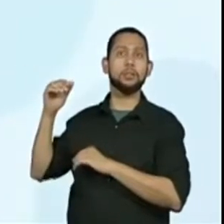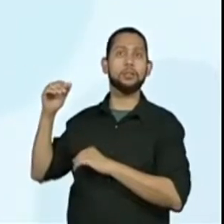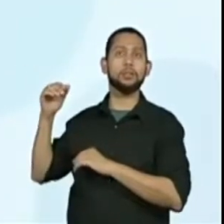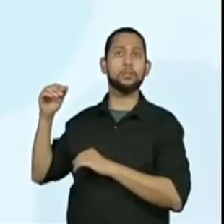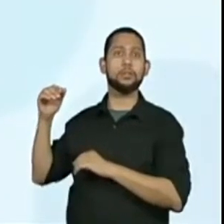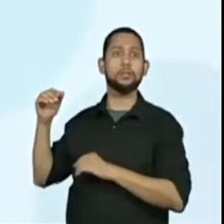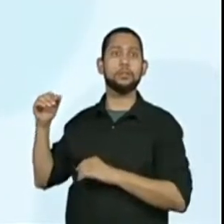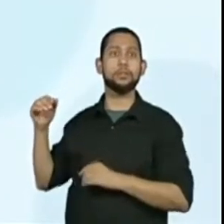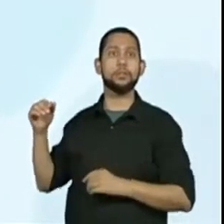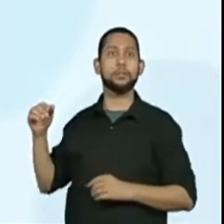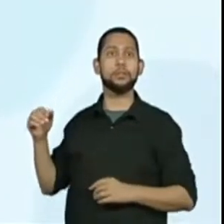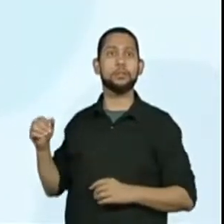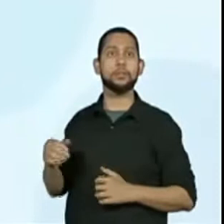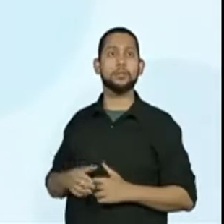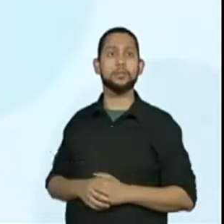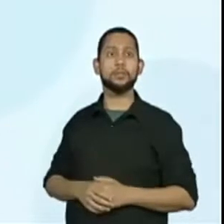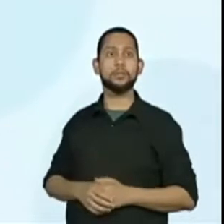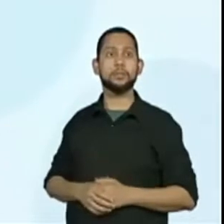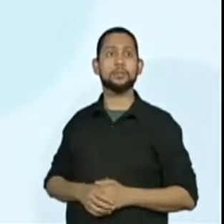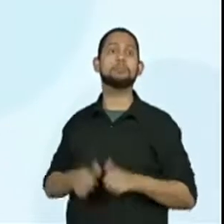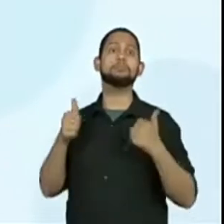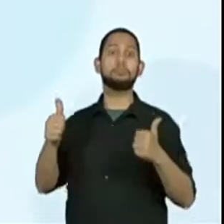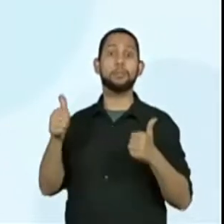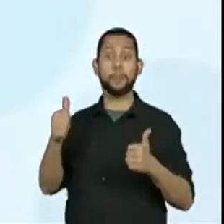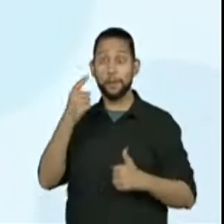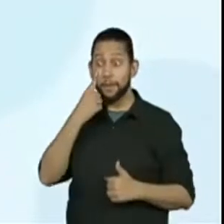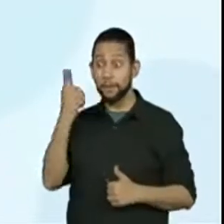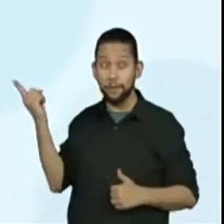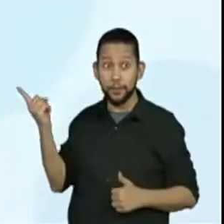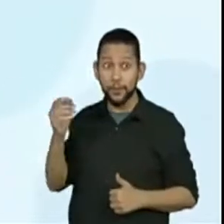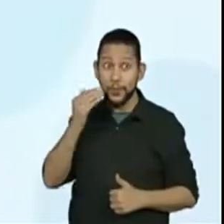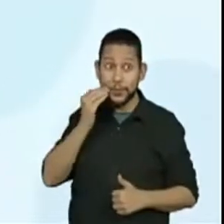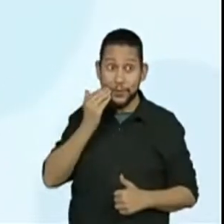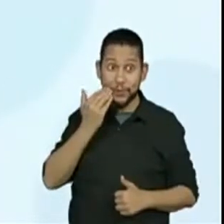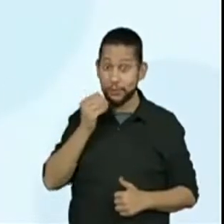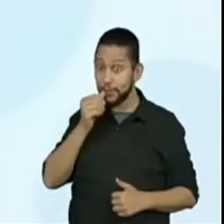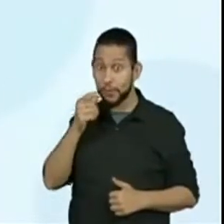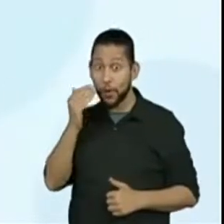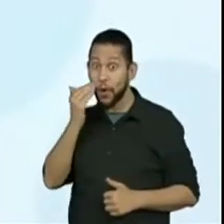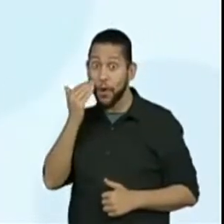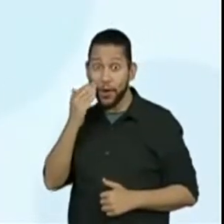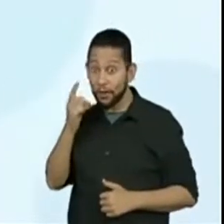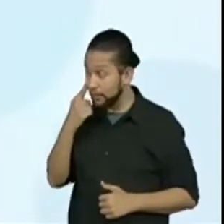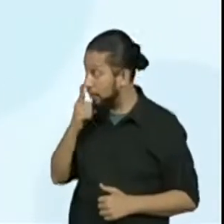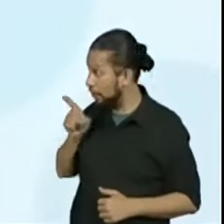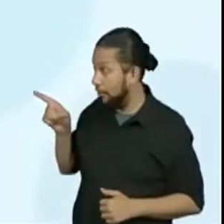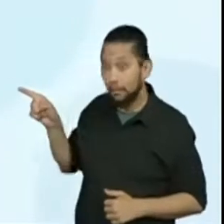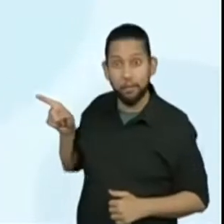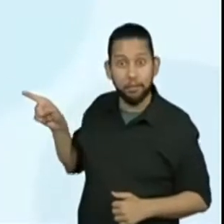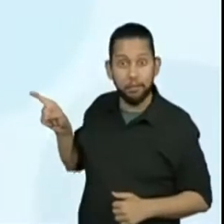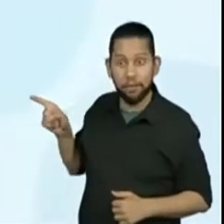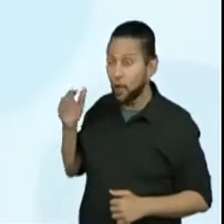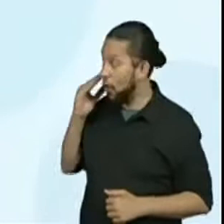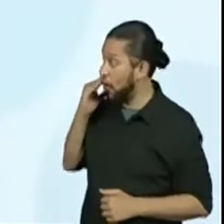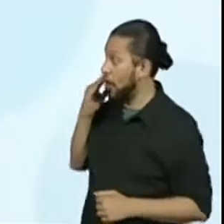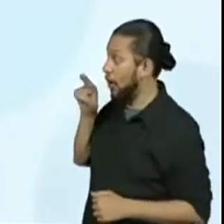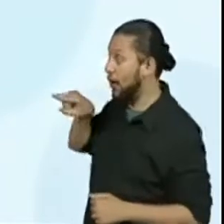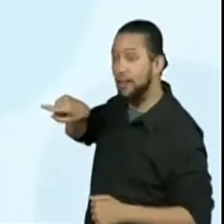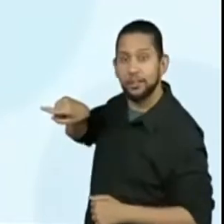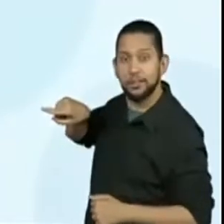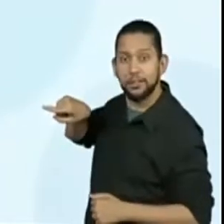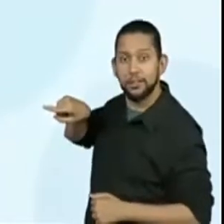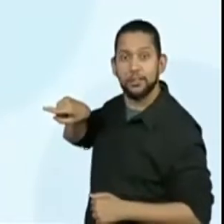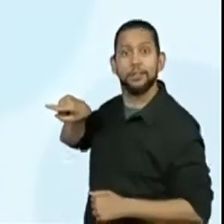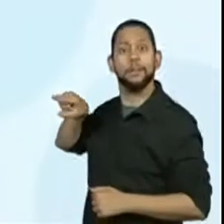De 1 para 200. Isso. Olha lá o retângulo cor-de-rosa que se formou na malha